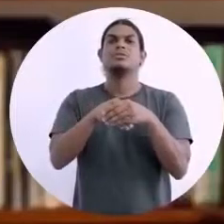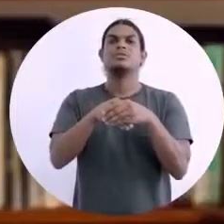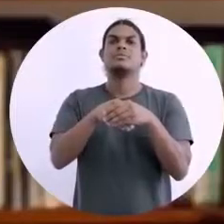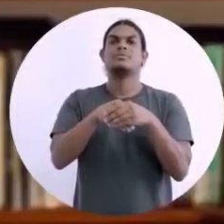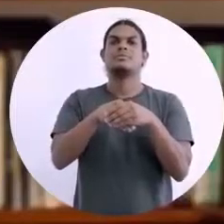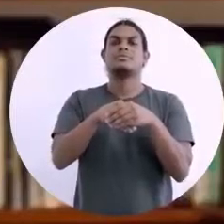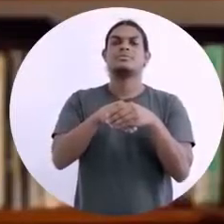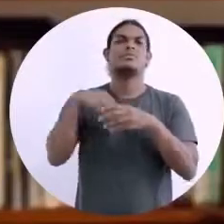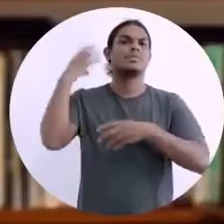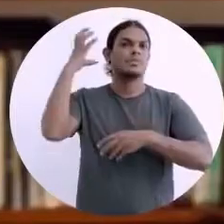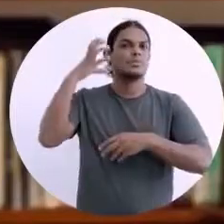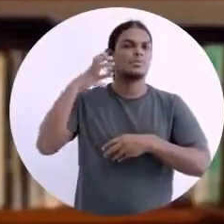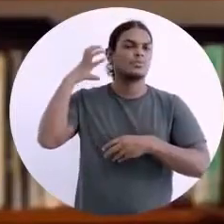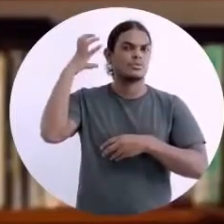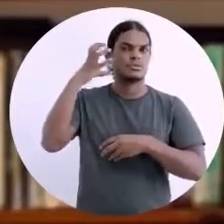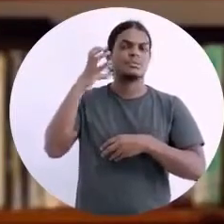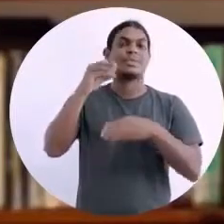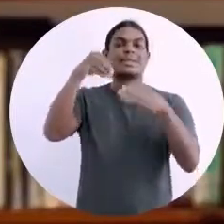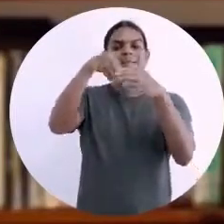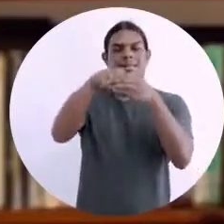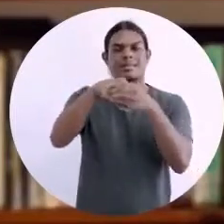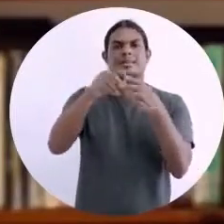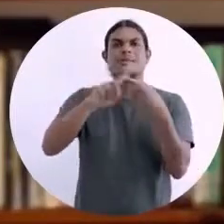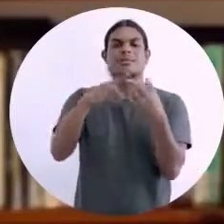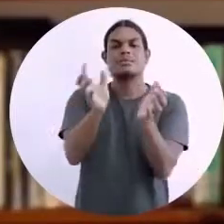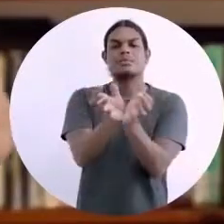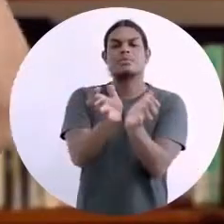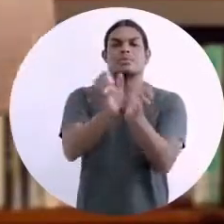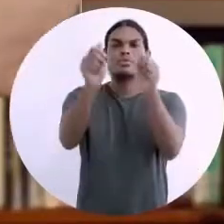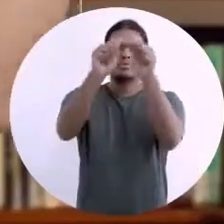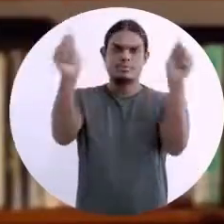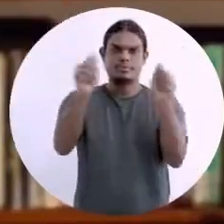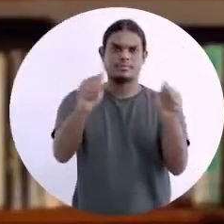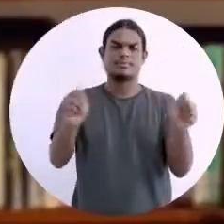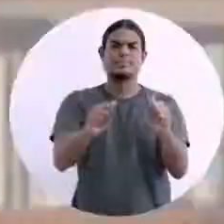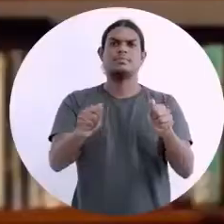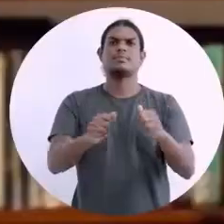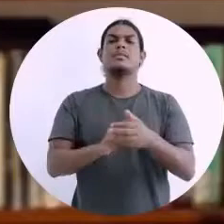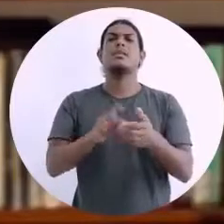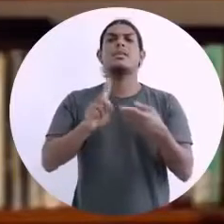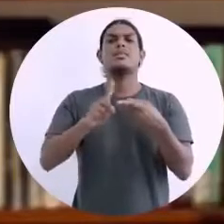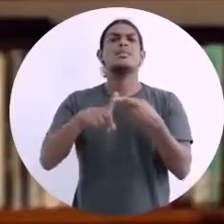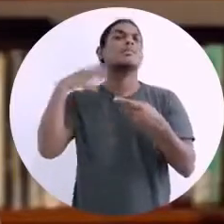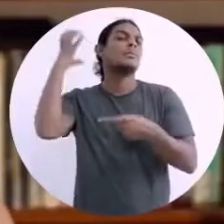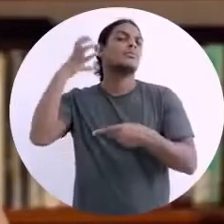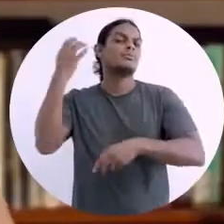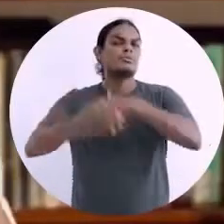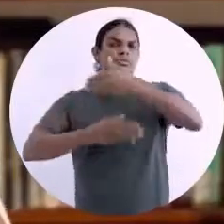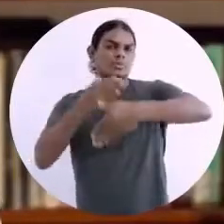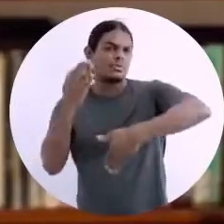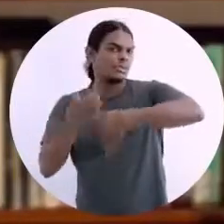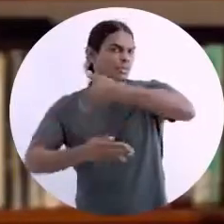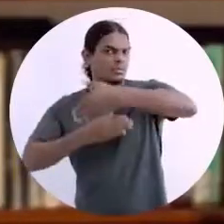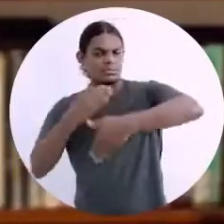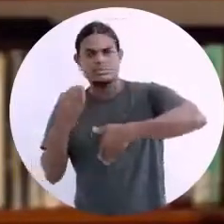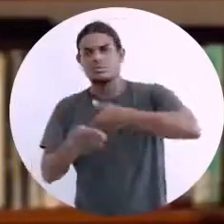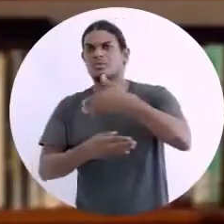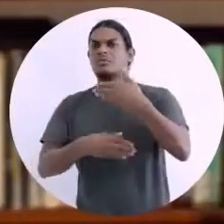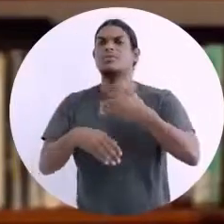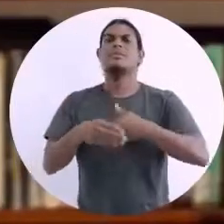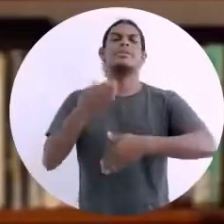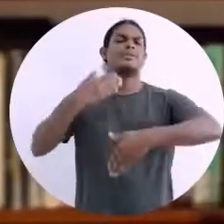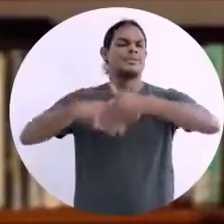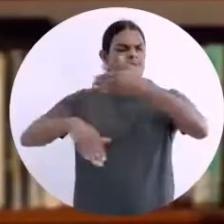dentro de música que está dentro de artes. E aí a música se relaciona com outros também. É só para vocês entenderem um pouco dessa